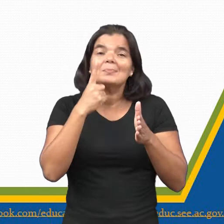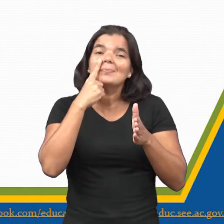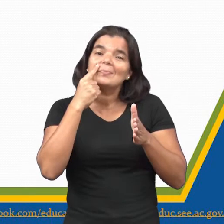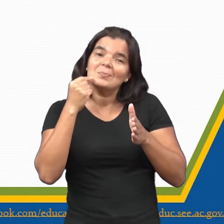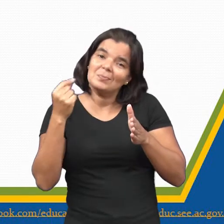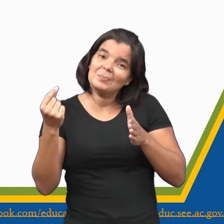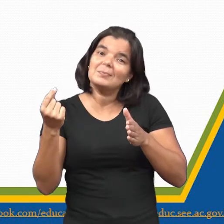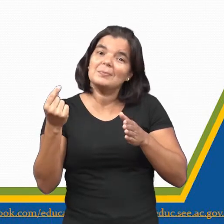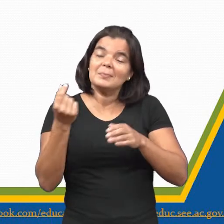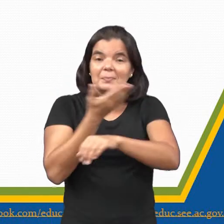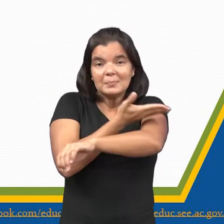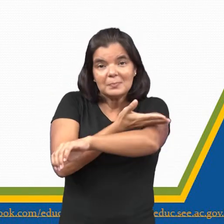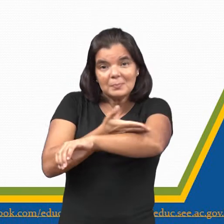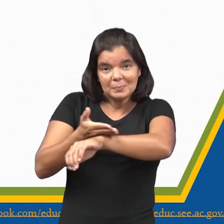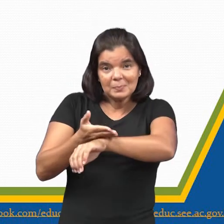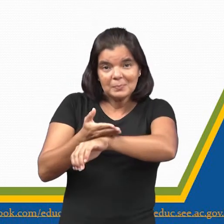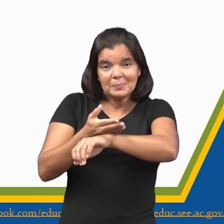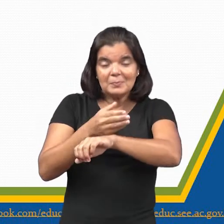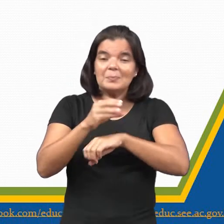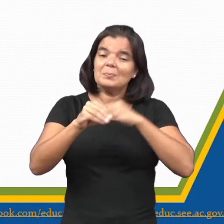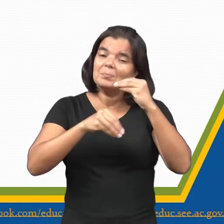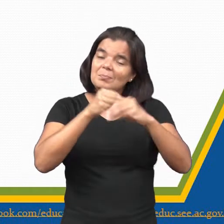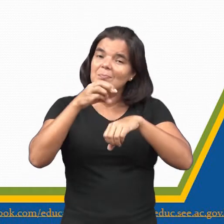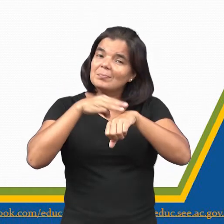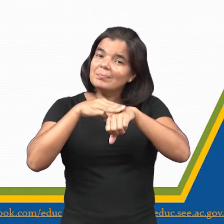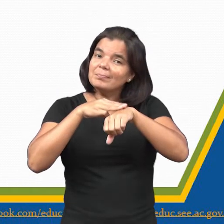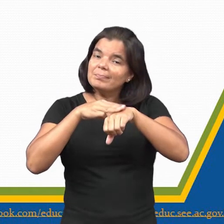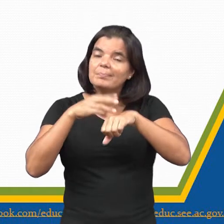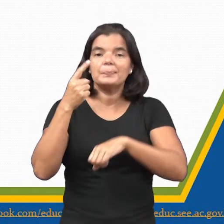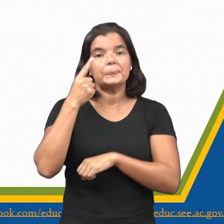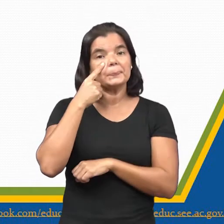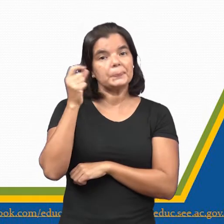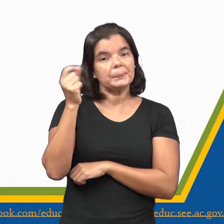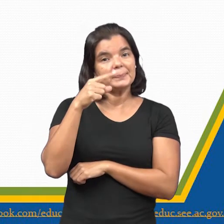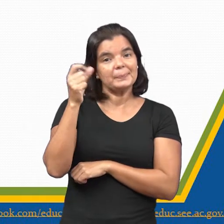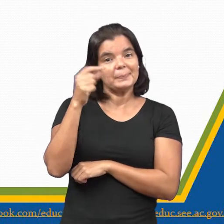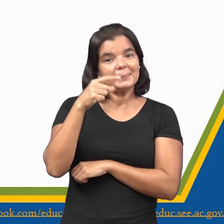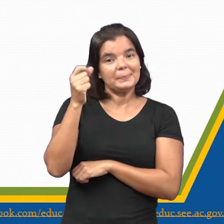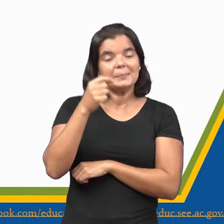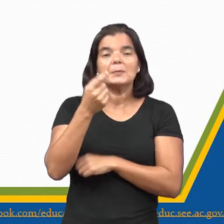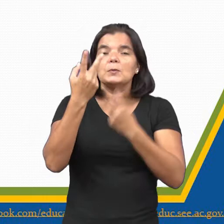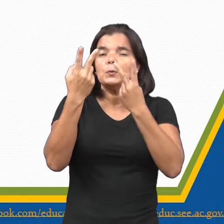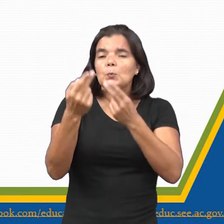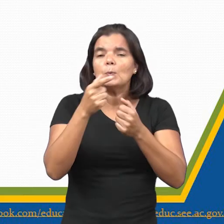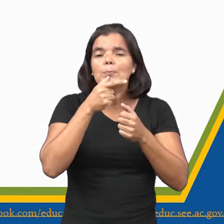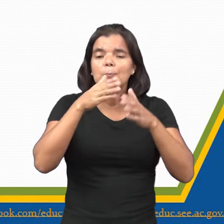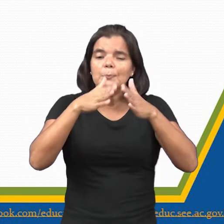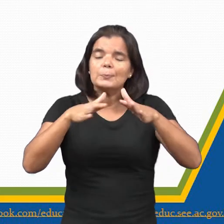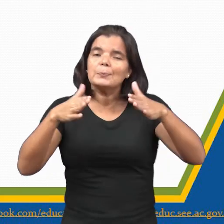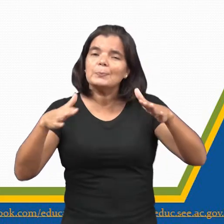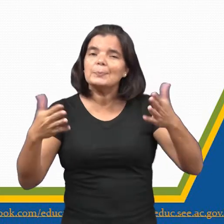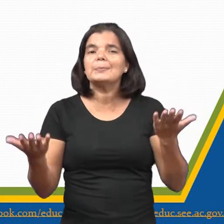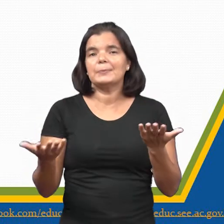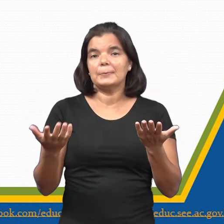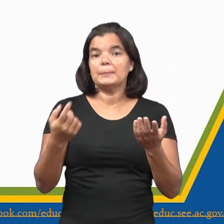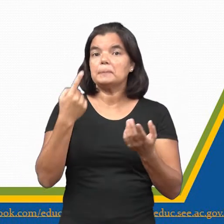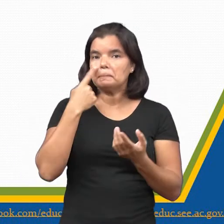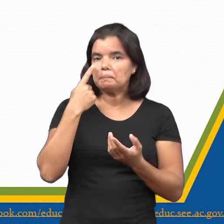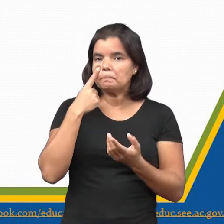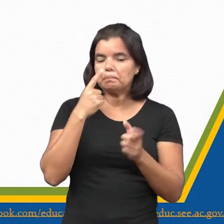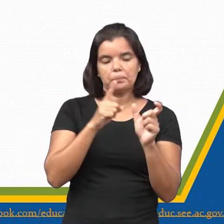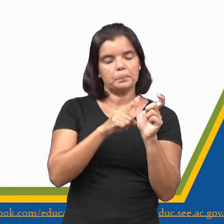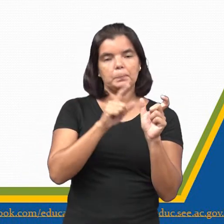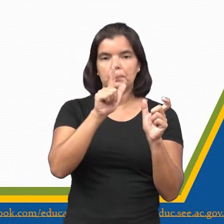branca com manchas marrom e olhos azuis como uma piscina. Observe que a